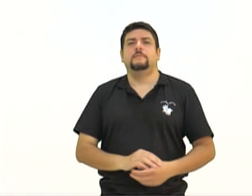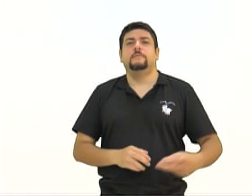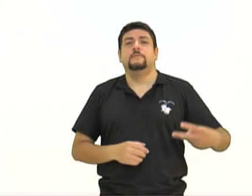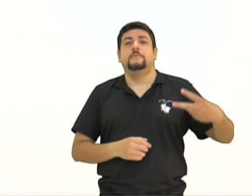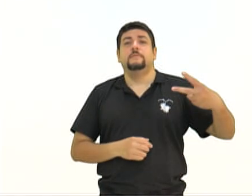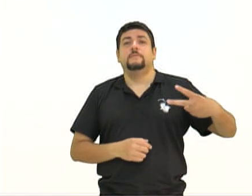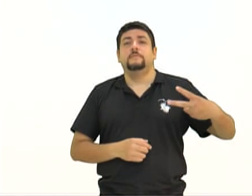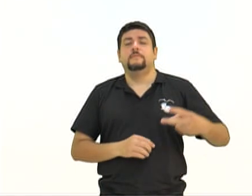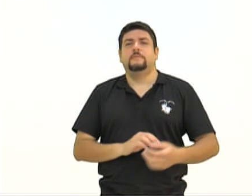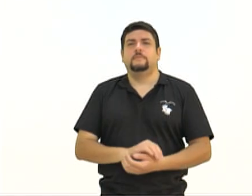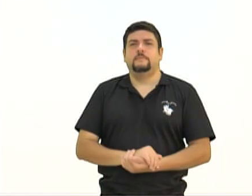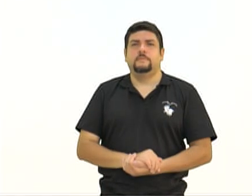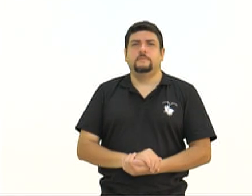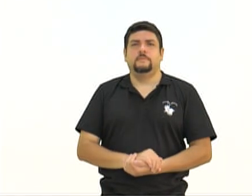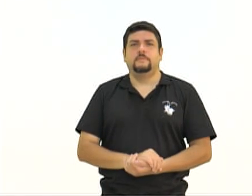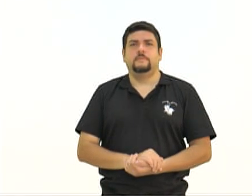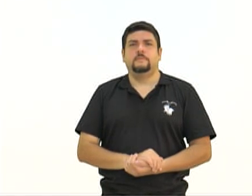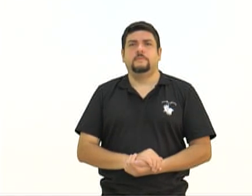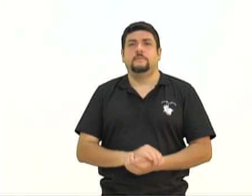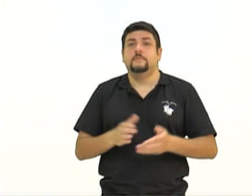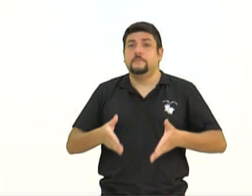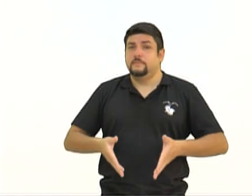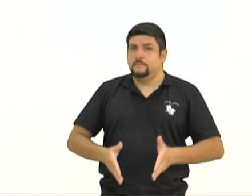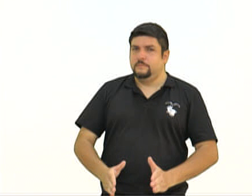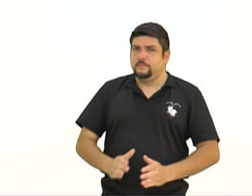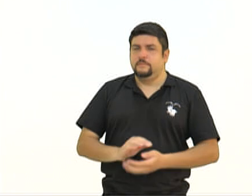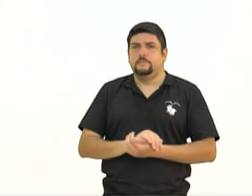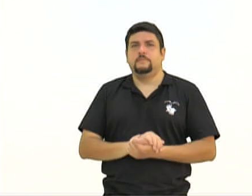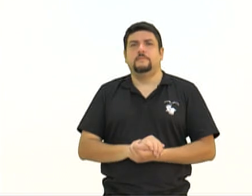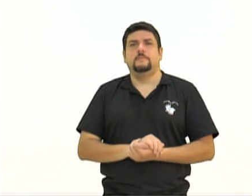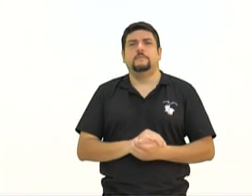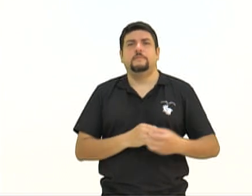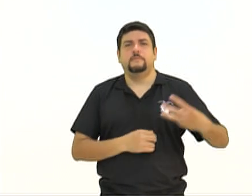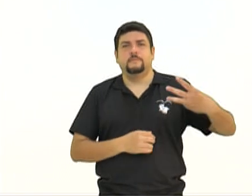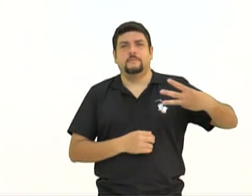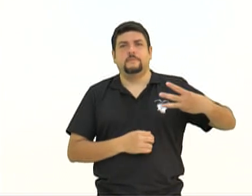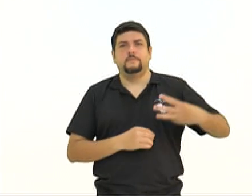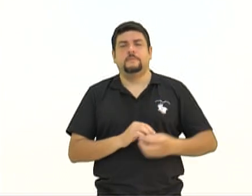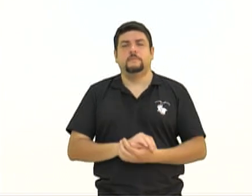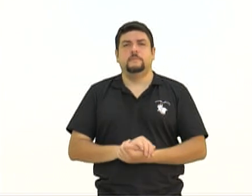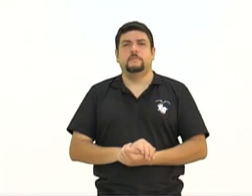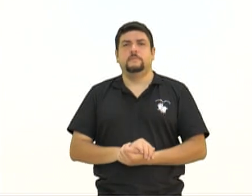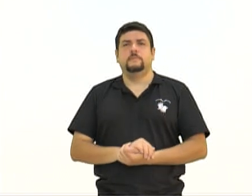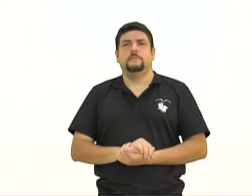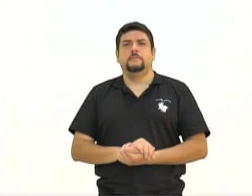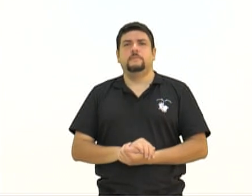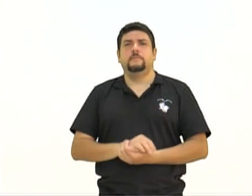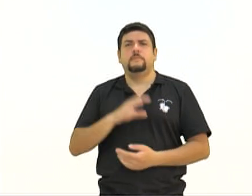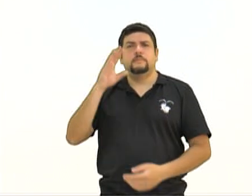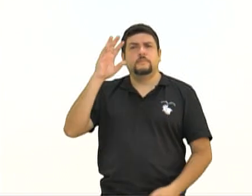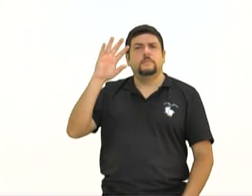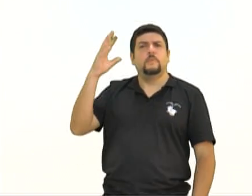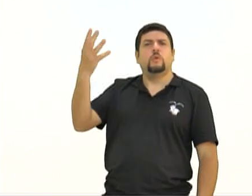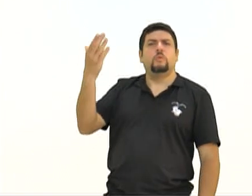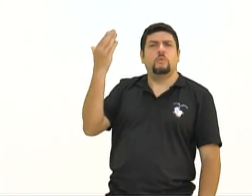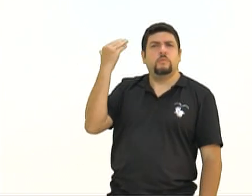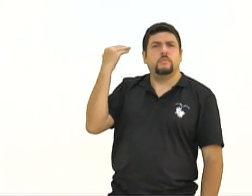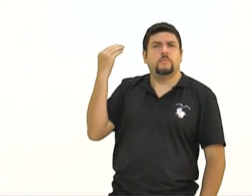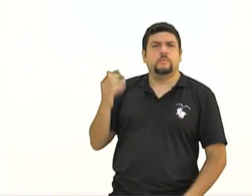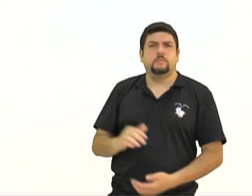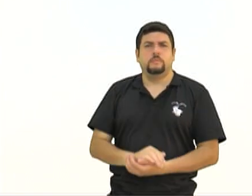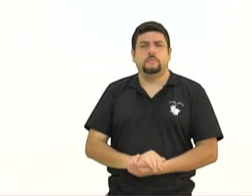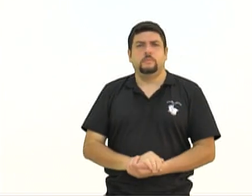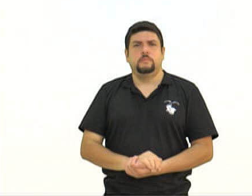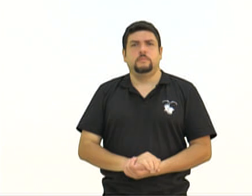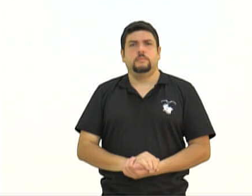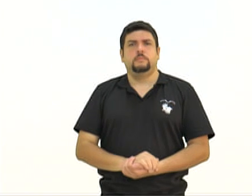In Houston, Texas. É onde ela nasceu. 3, when? Quando que ela nasceu?